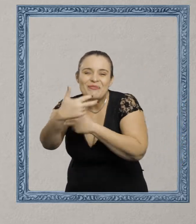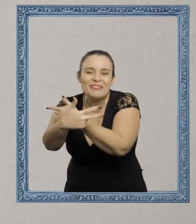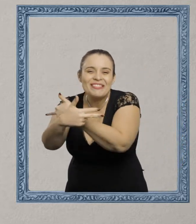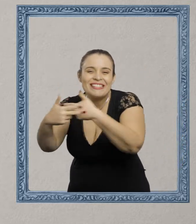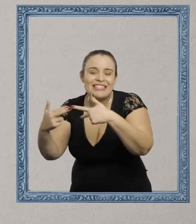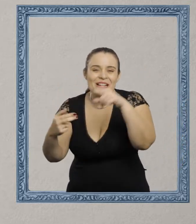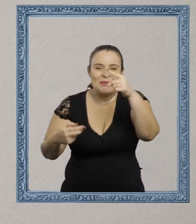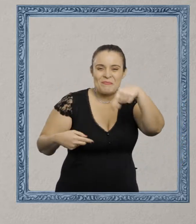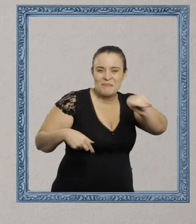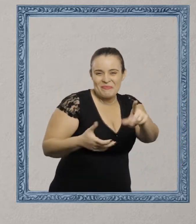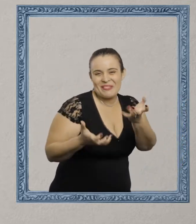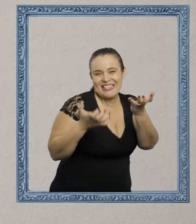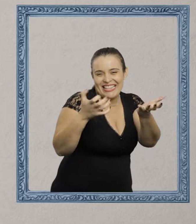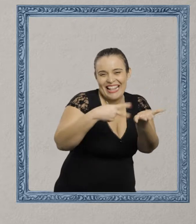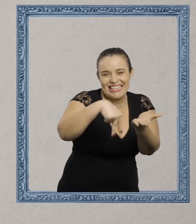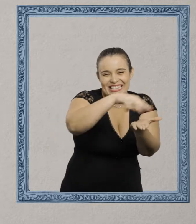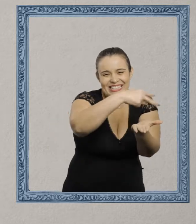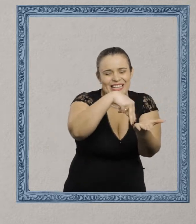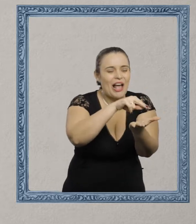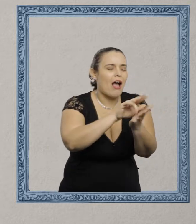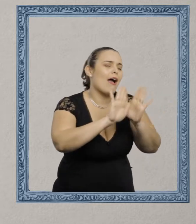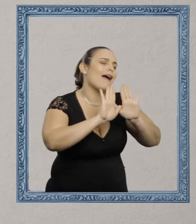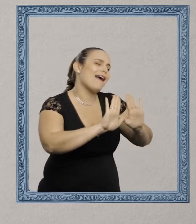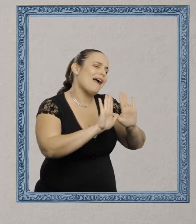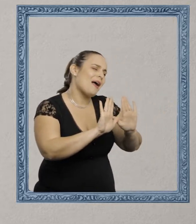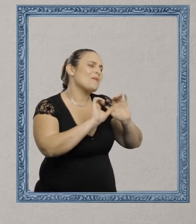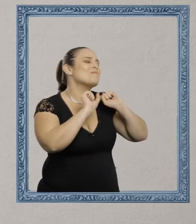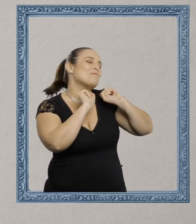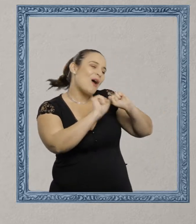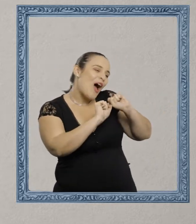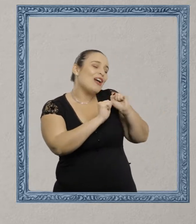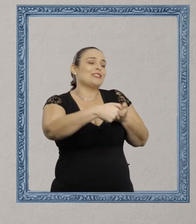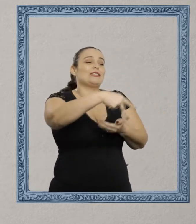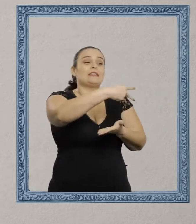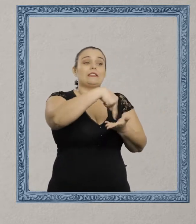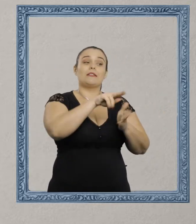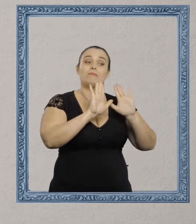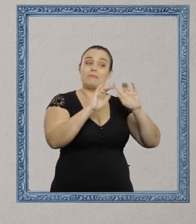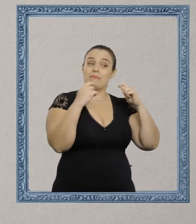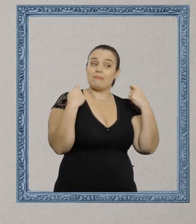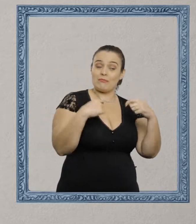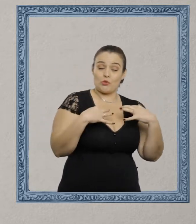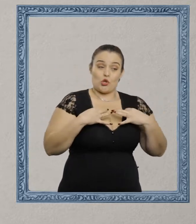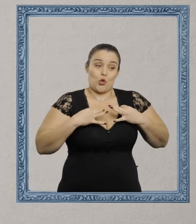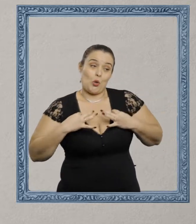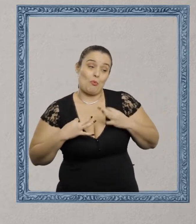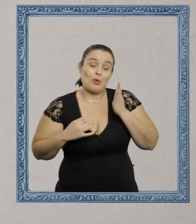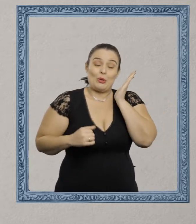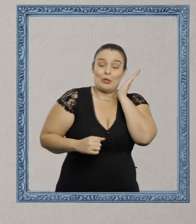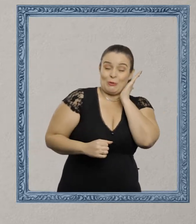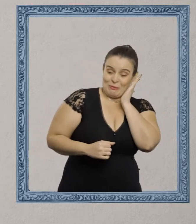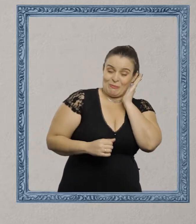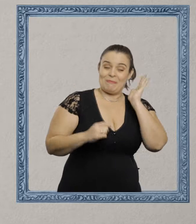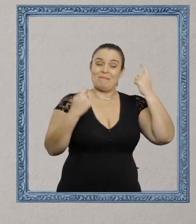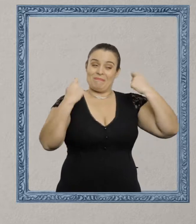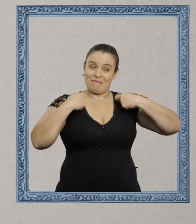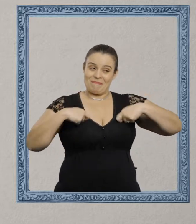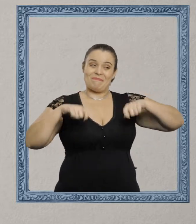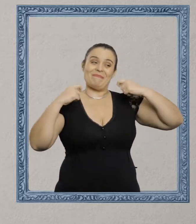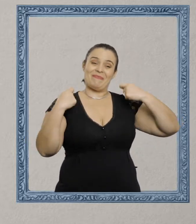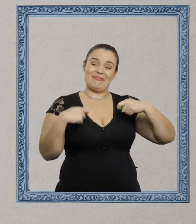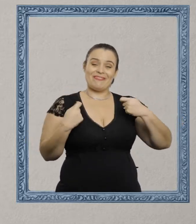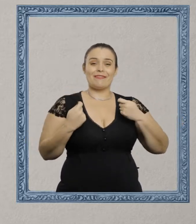meninos. As crianças queriam dançar. Wendy falou que as crianças podiam dançar, mas tinham que colocar seus pijamas